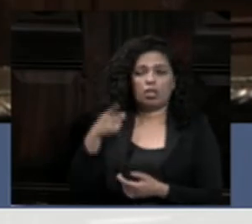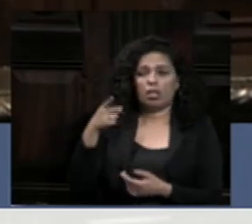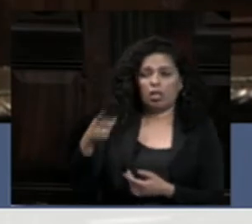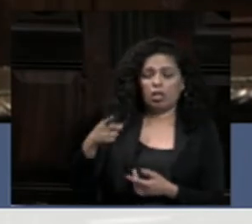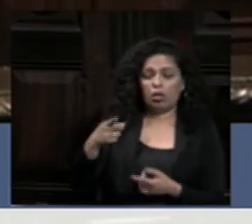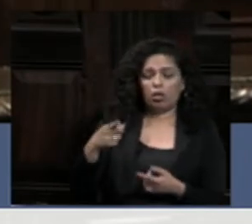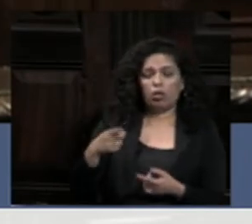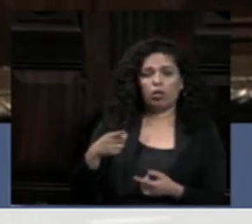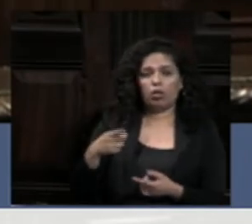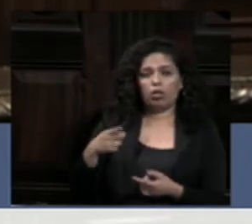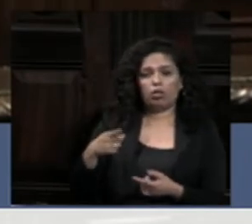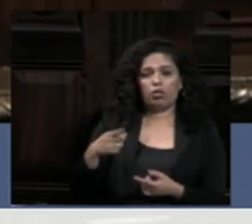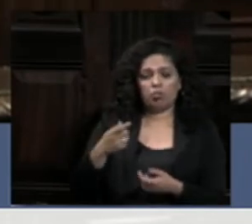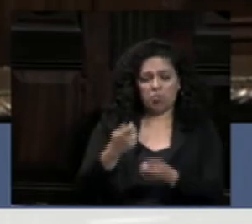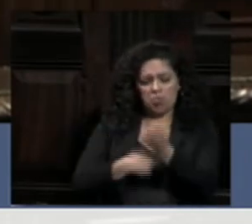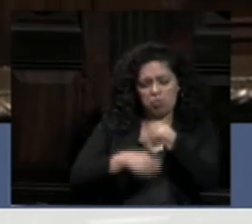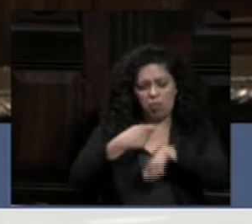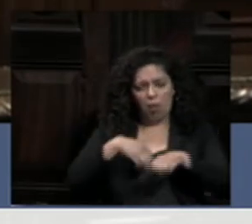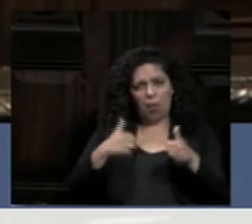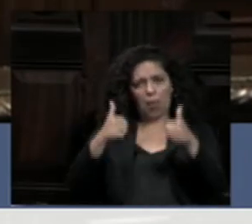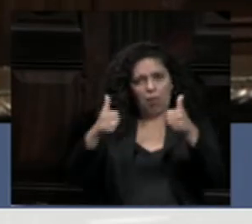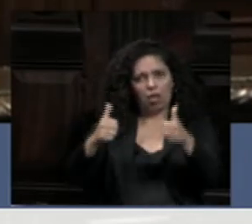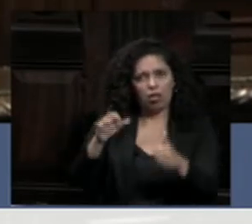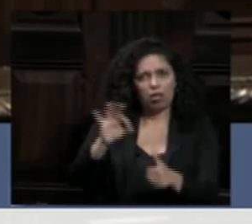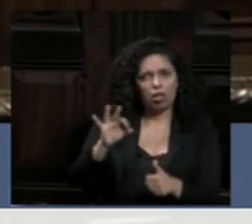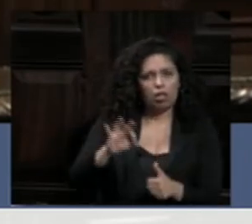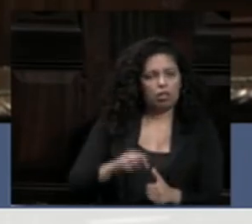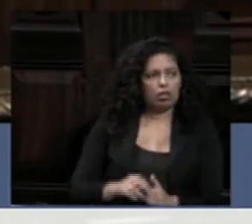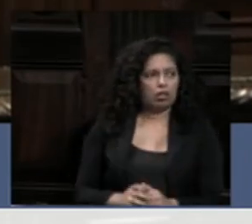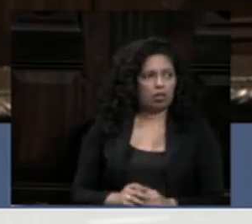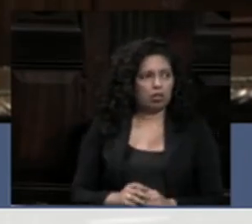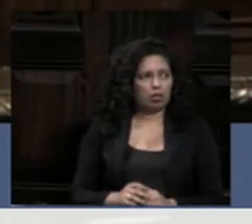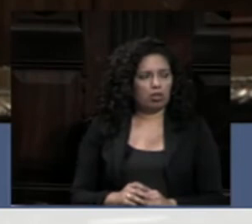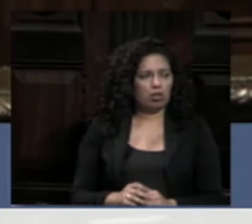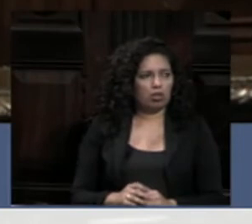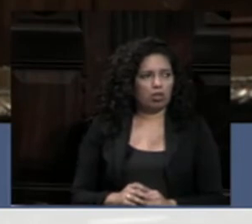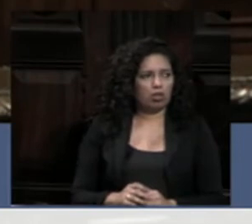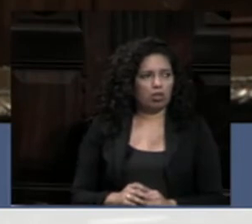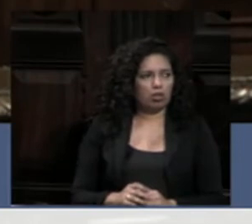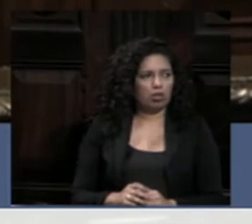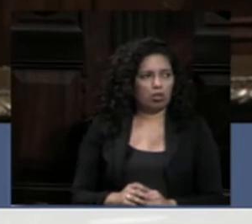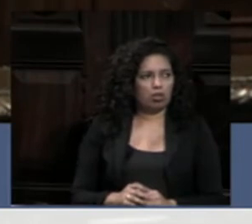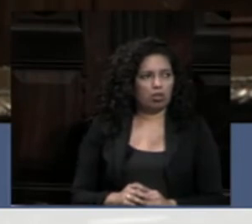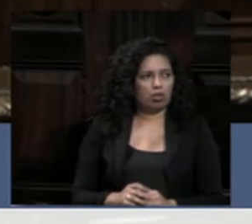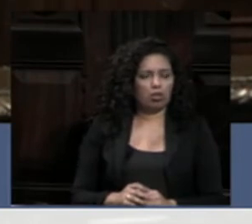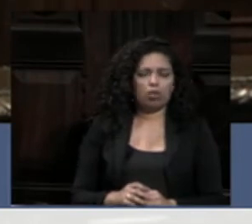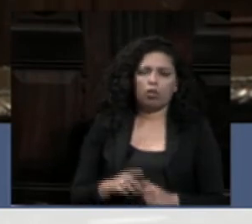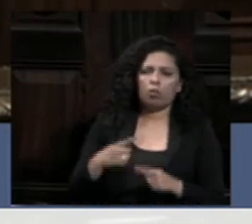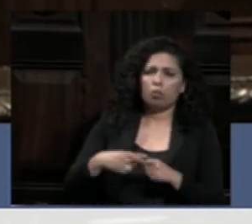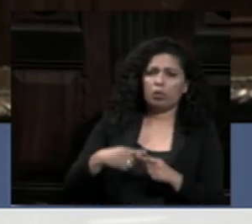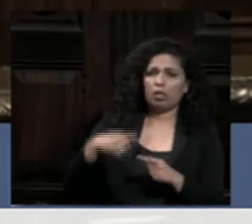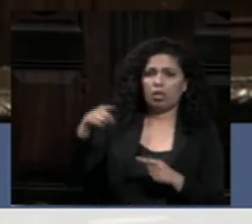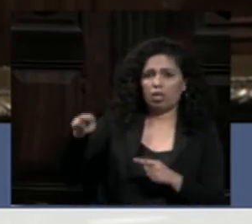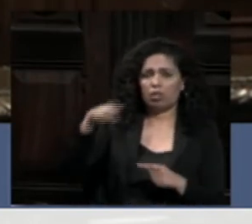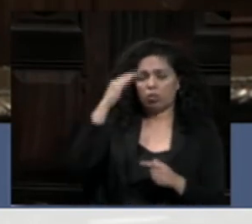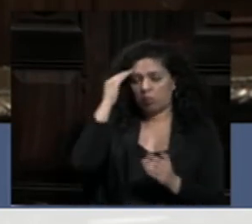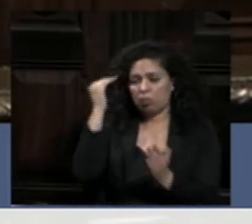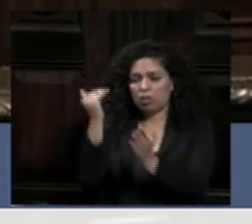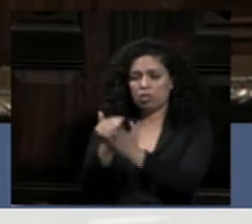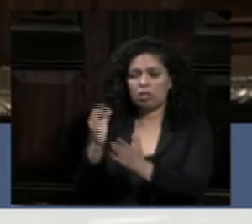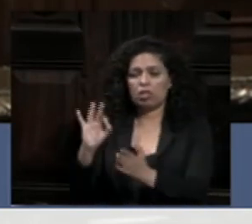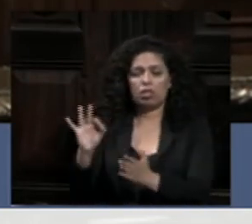improbidade administrativa, conforme o agente que se negar a cumpri-la. Então,